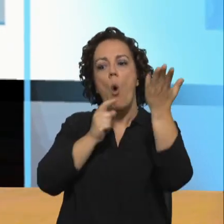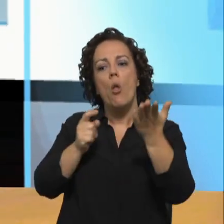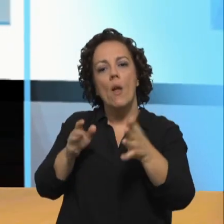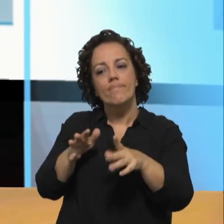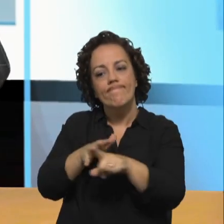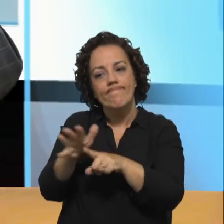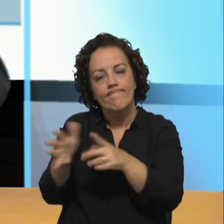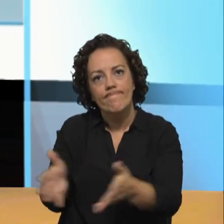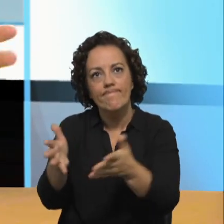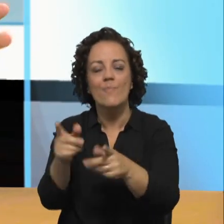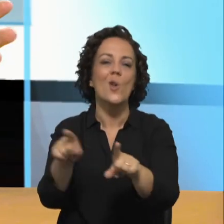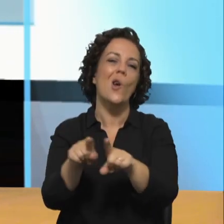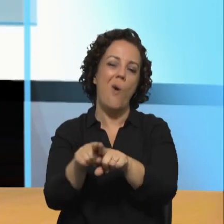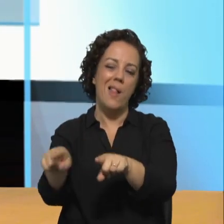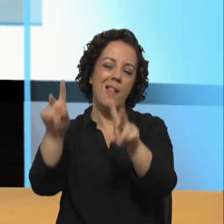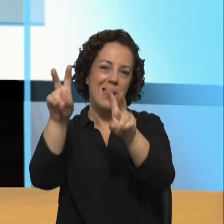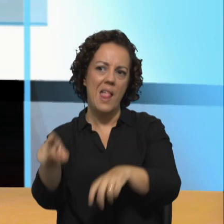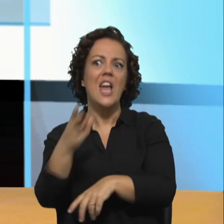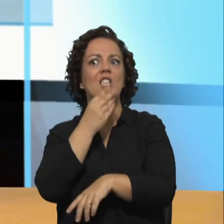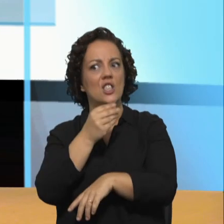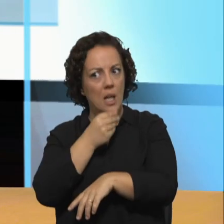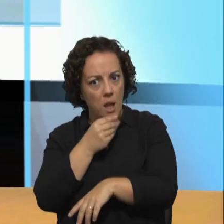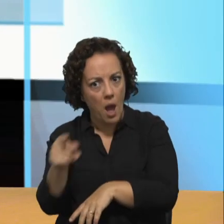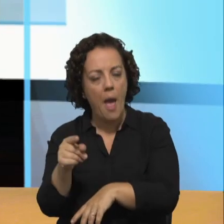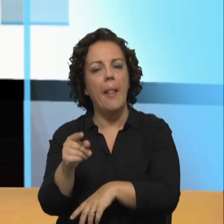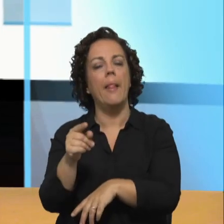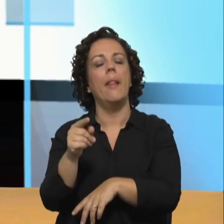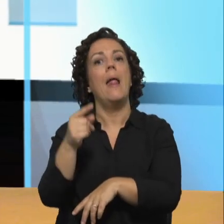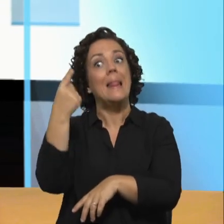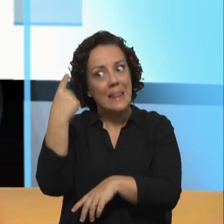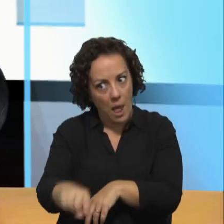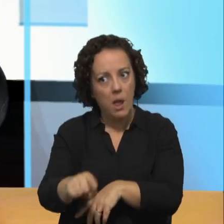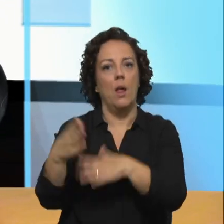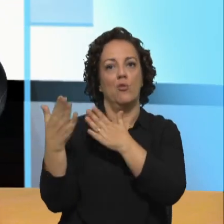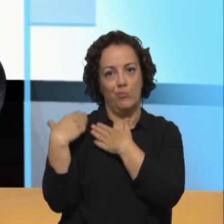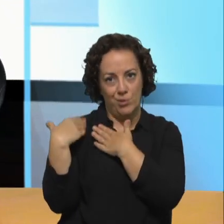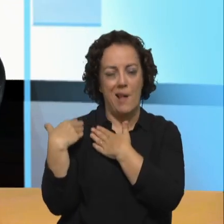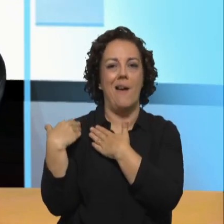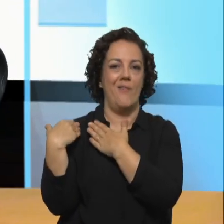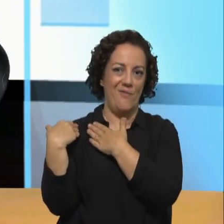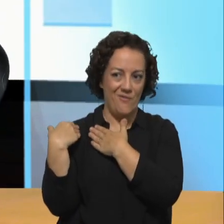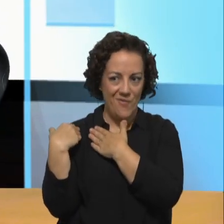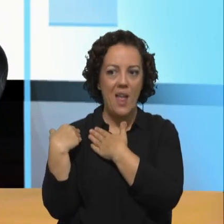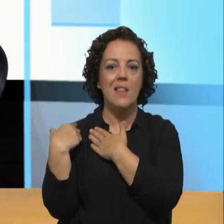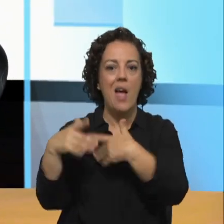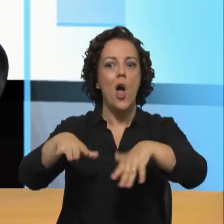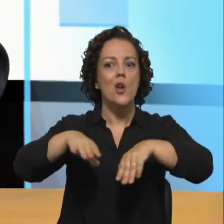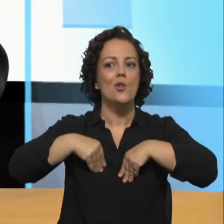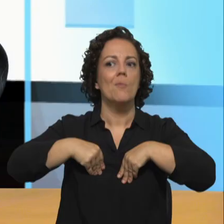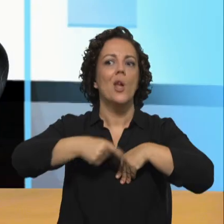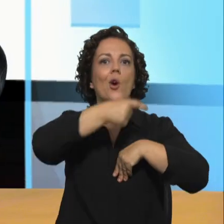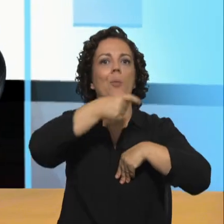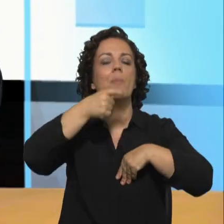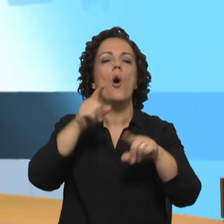o beneplácito, em parte, mas também tem a responsabilidade de acompanhar estes compromissos assumidos. Uma